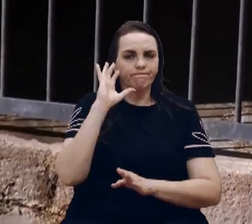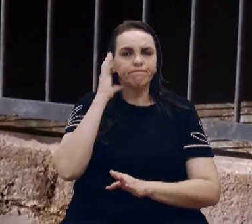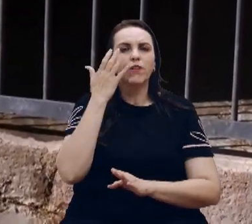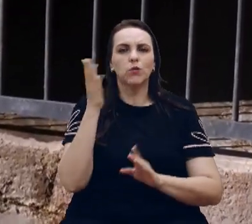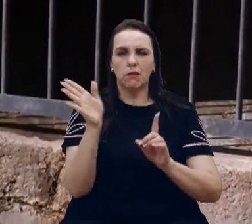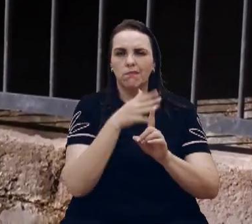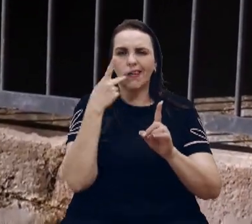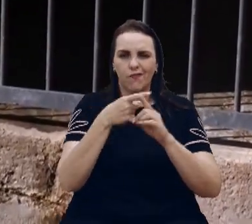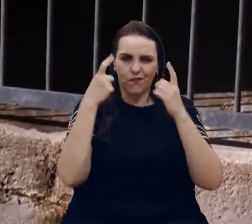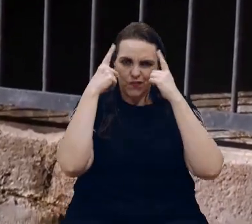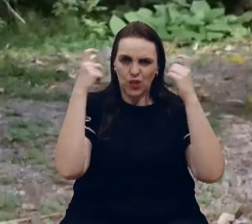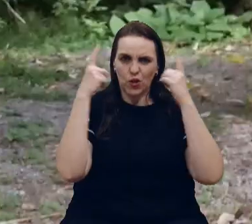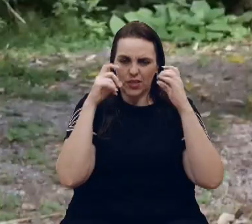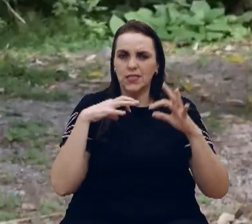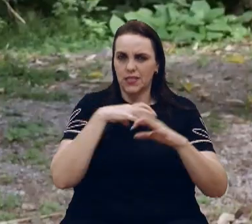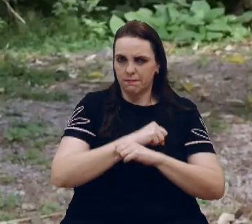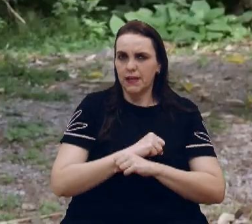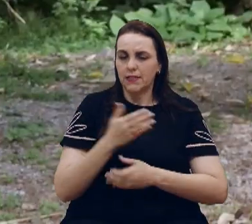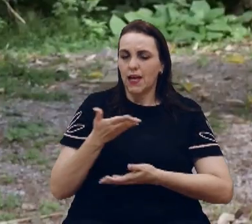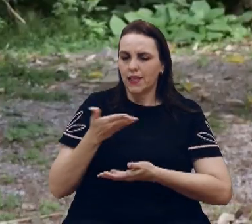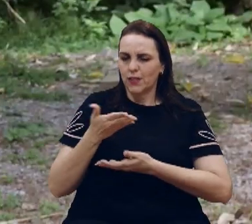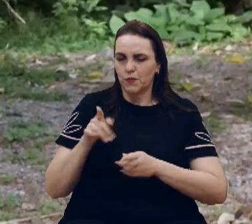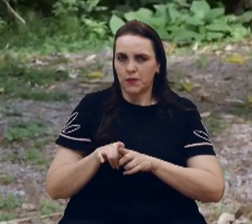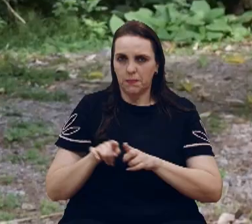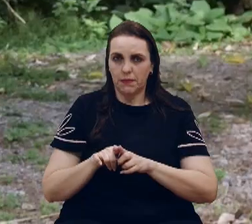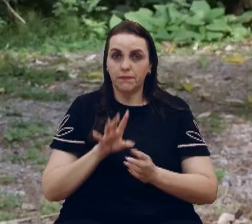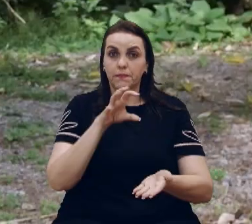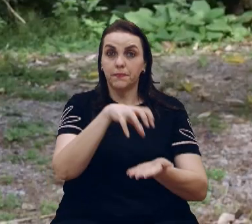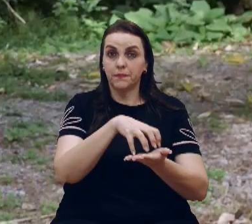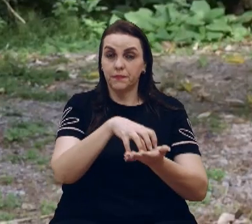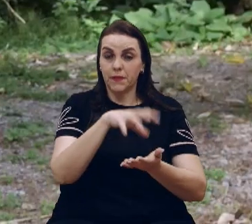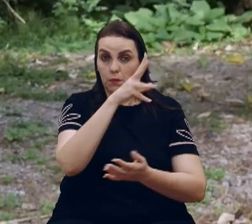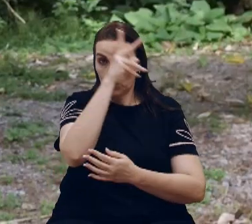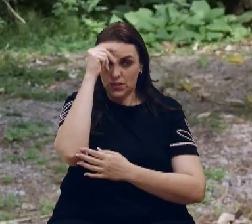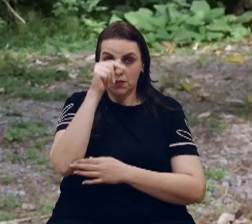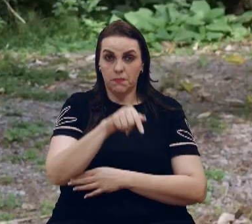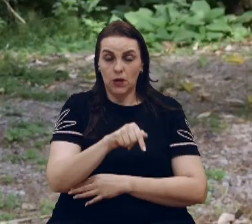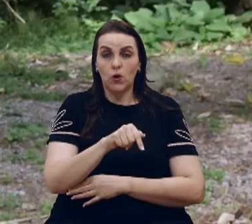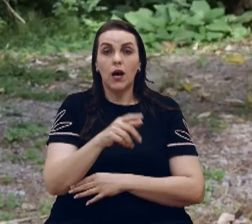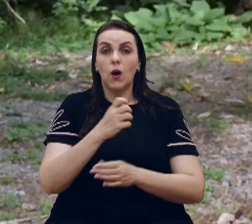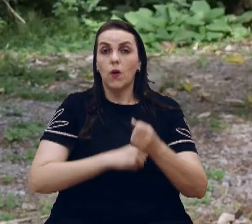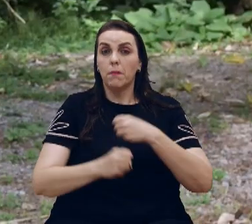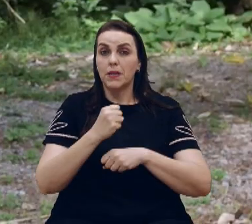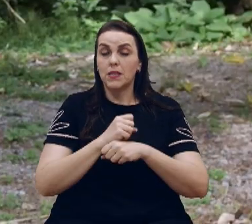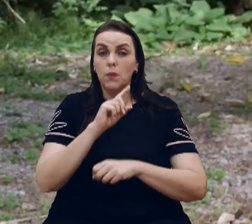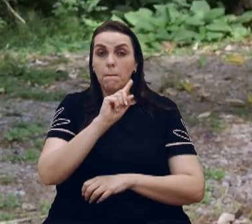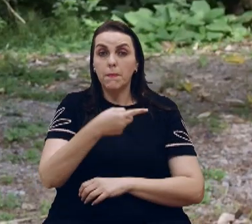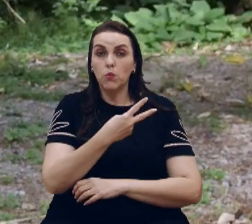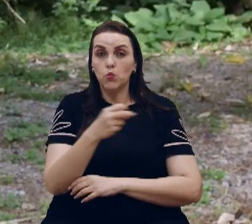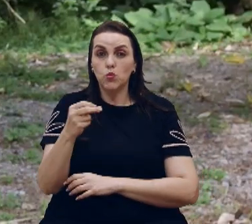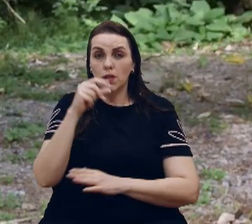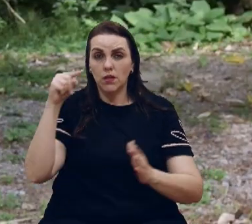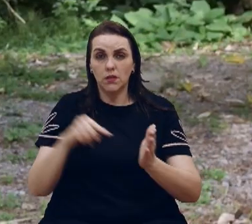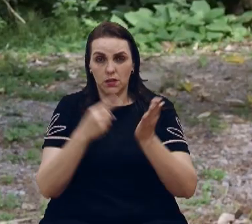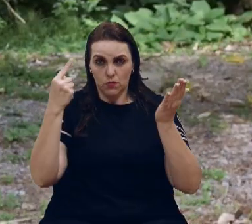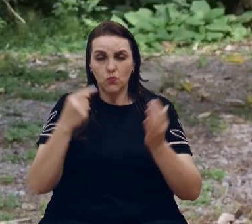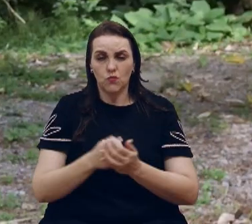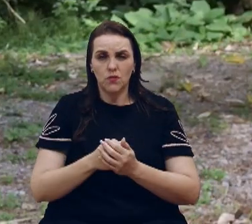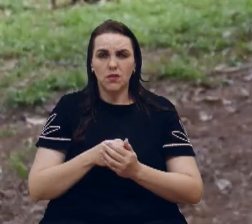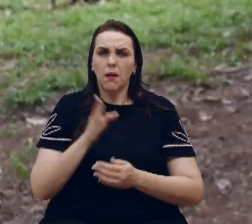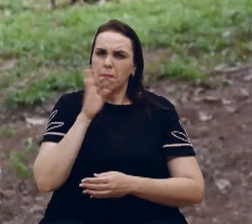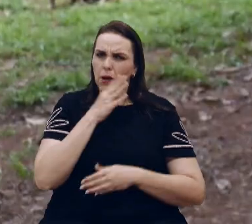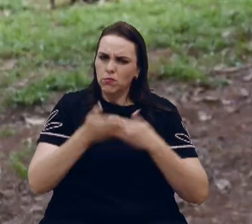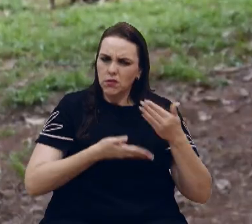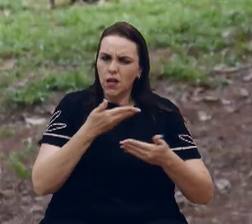prestando atendimentos aos animais. O Canil Municipal, ano passado, recebeu mais de 1.200 denúncias, todas com histórico de maus tratos e